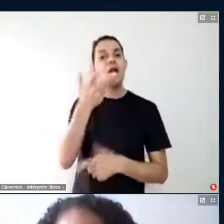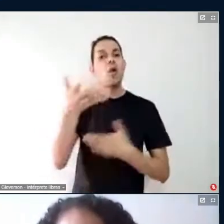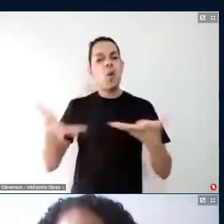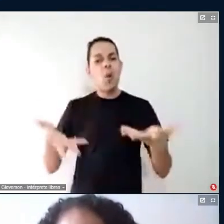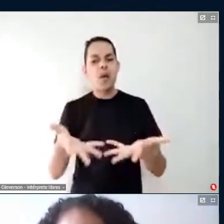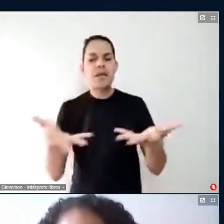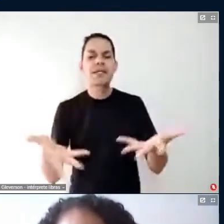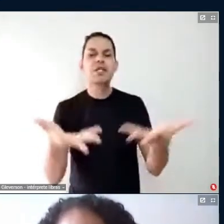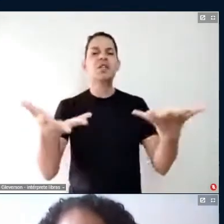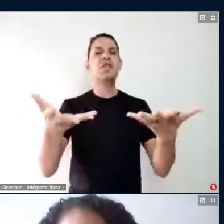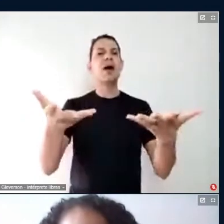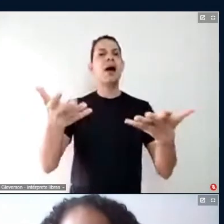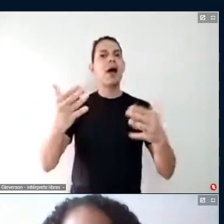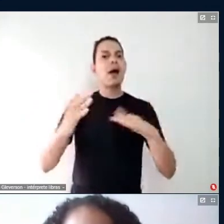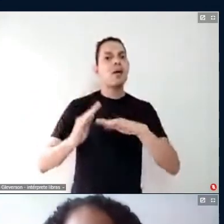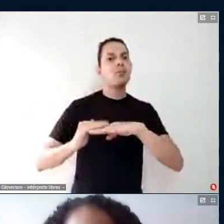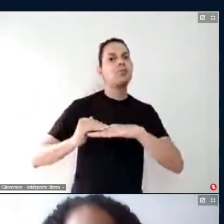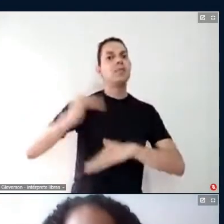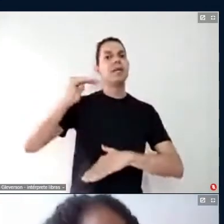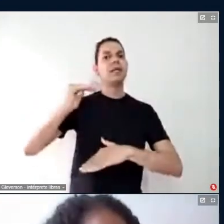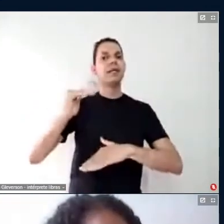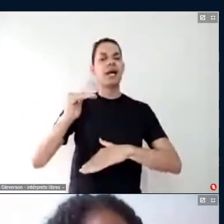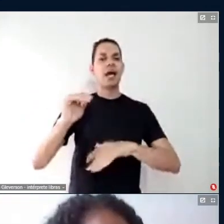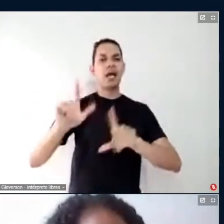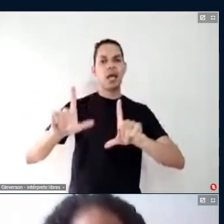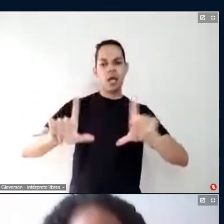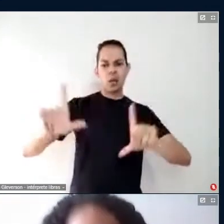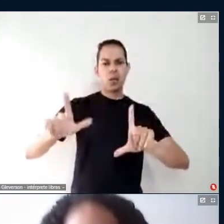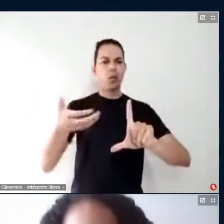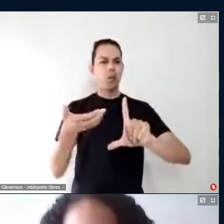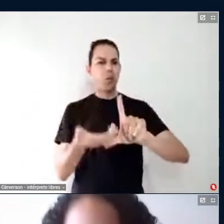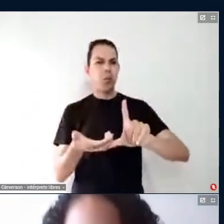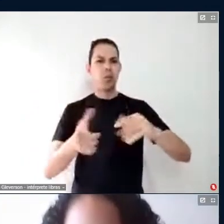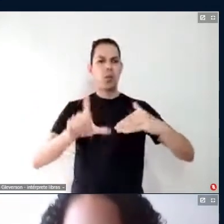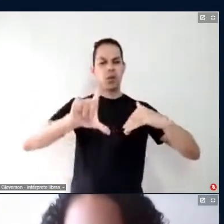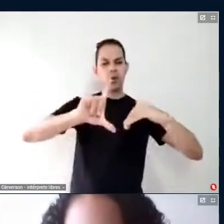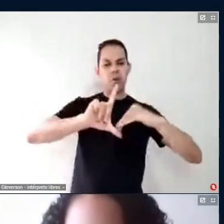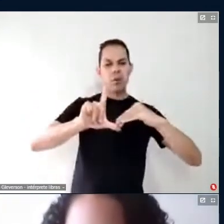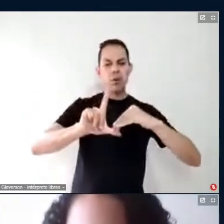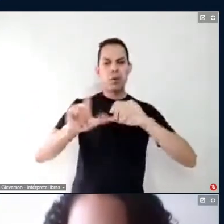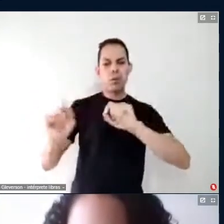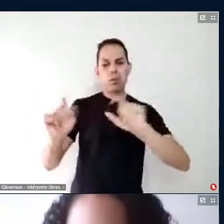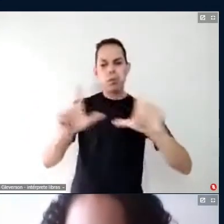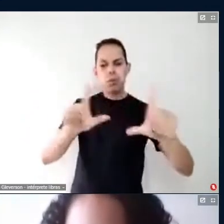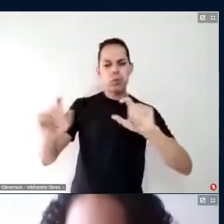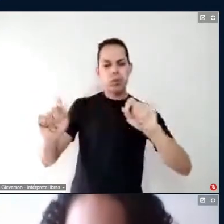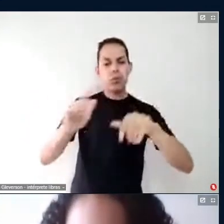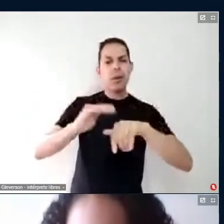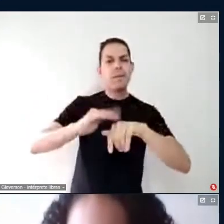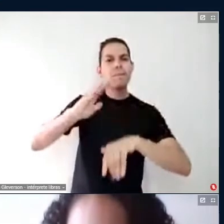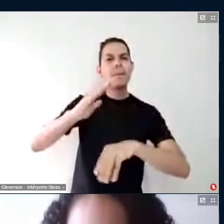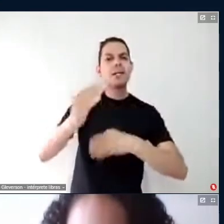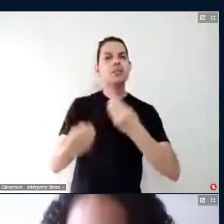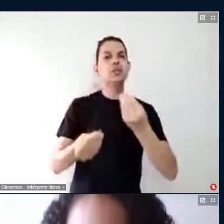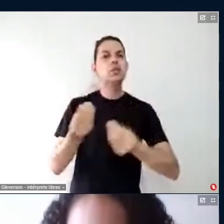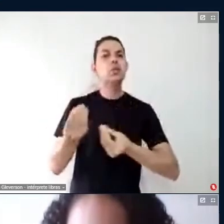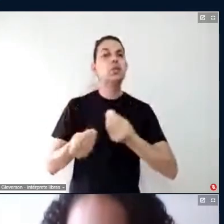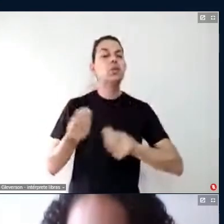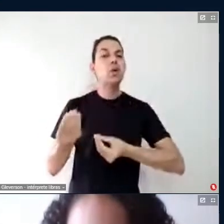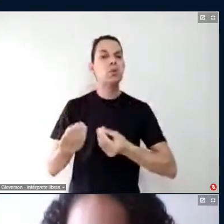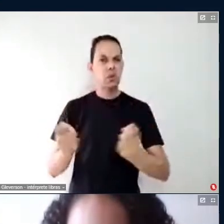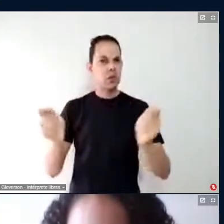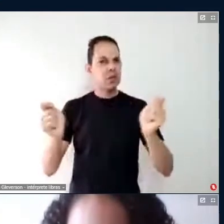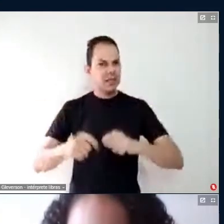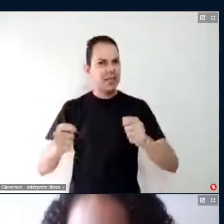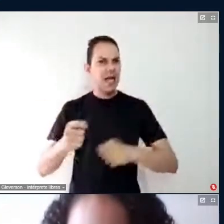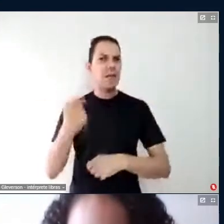potencializar a visualização por parte da comunidade surda, será que a gente tem como medir a audiência